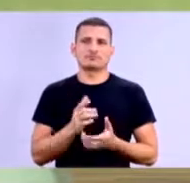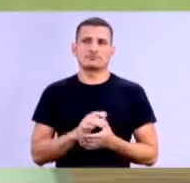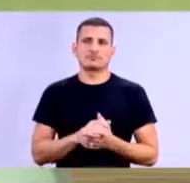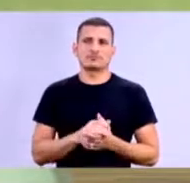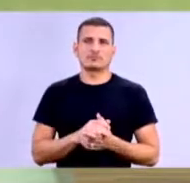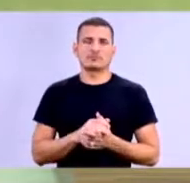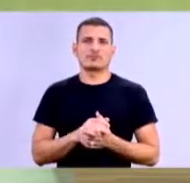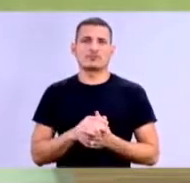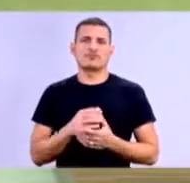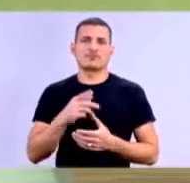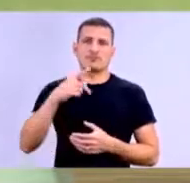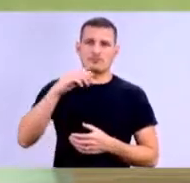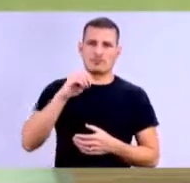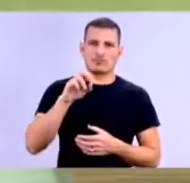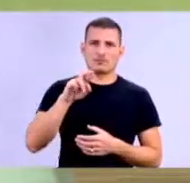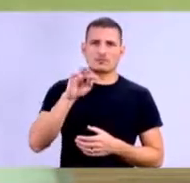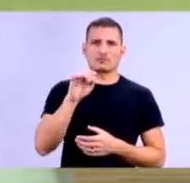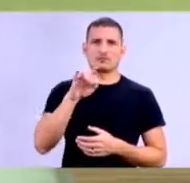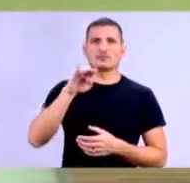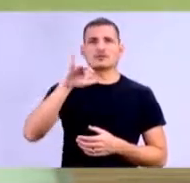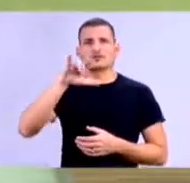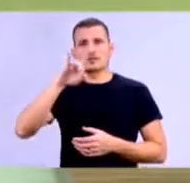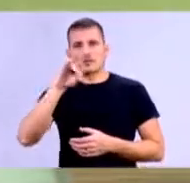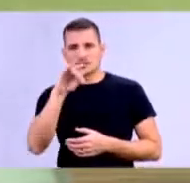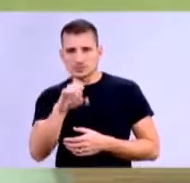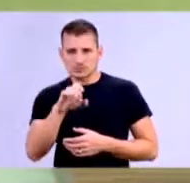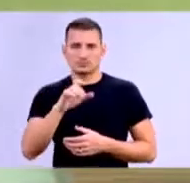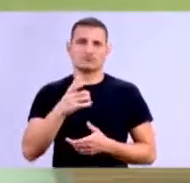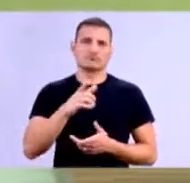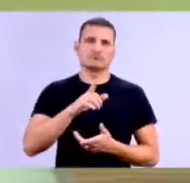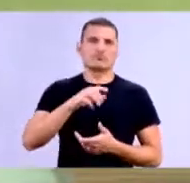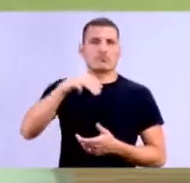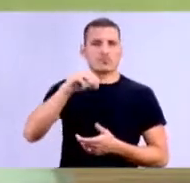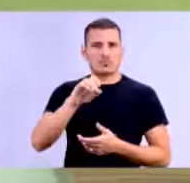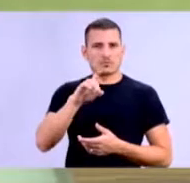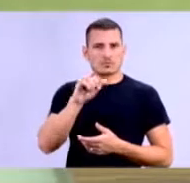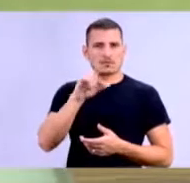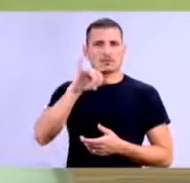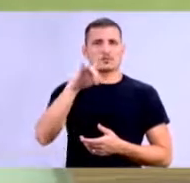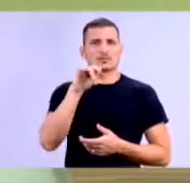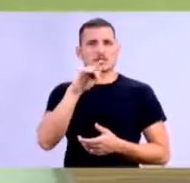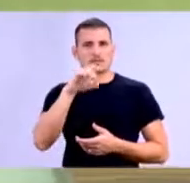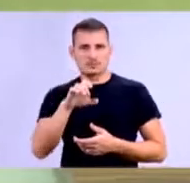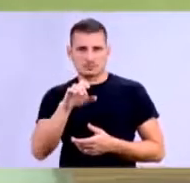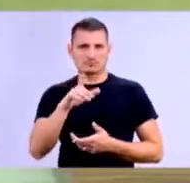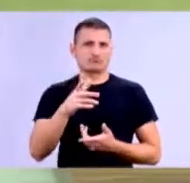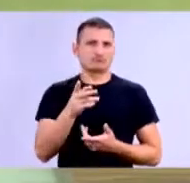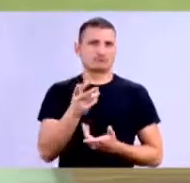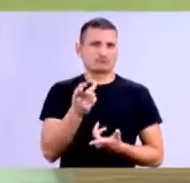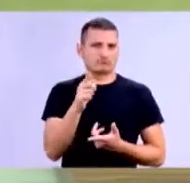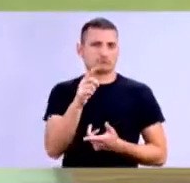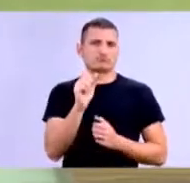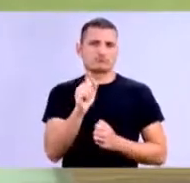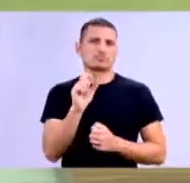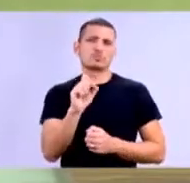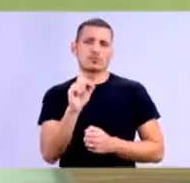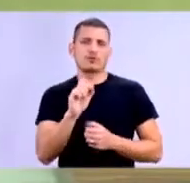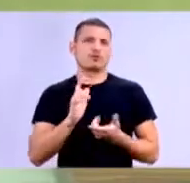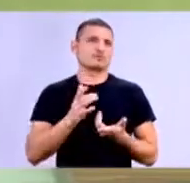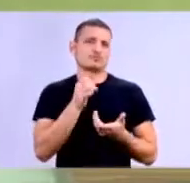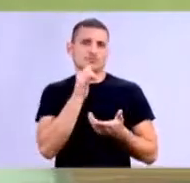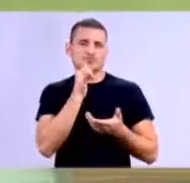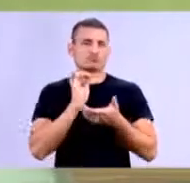a portabilidade. Então são situações que você pode ter acesso de um telefone celular, de